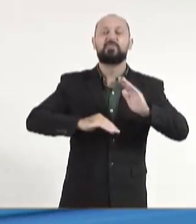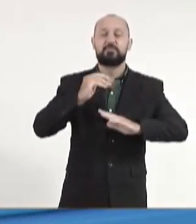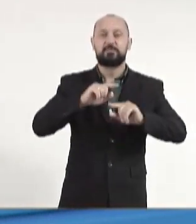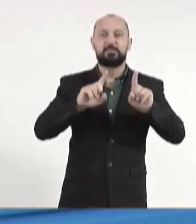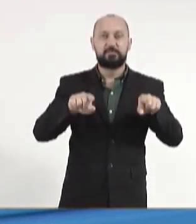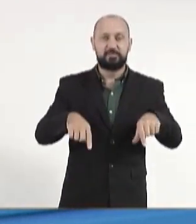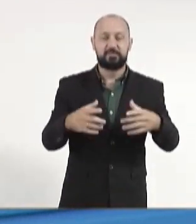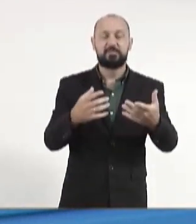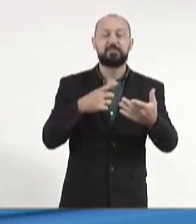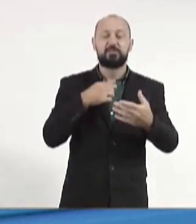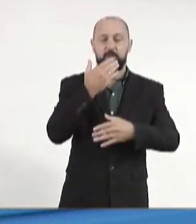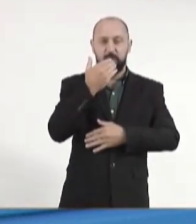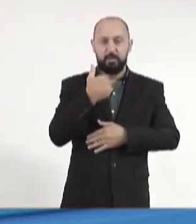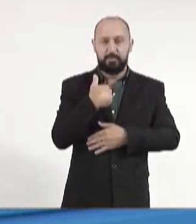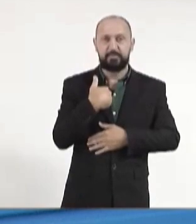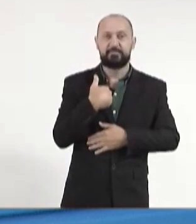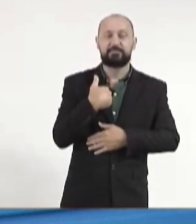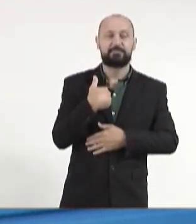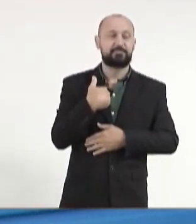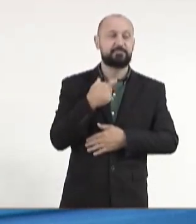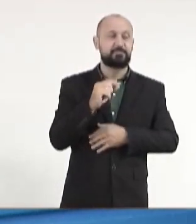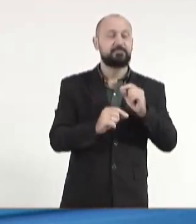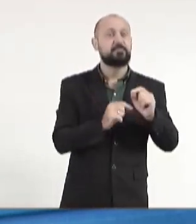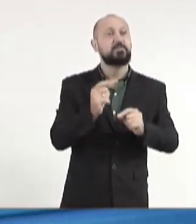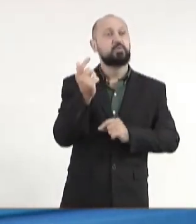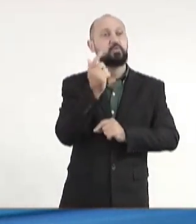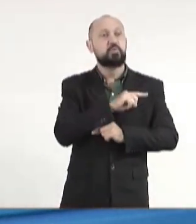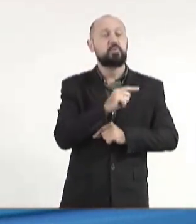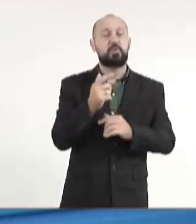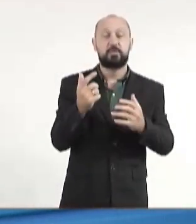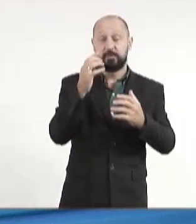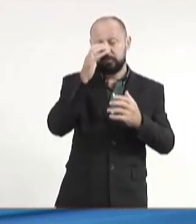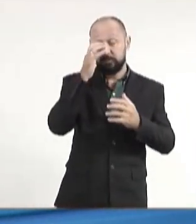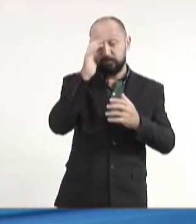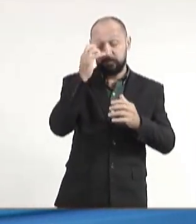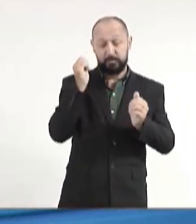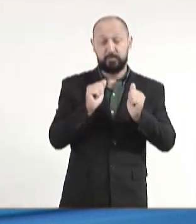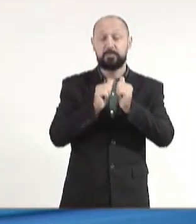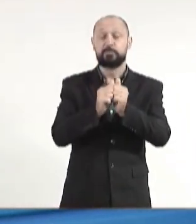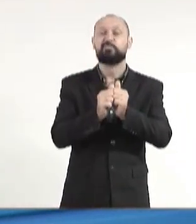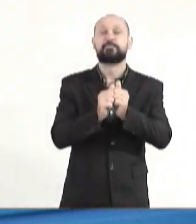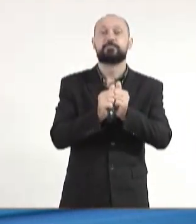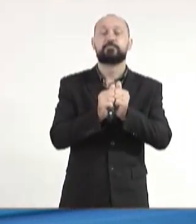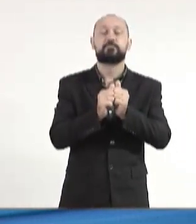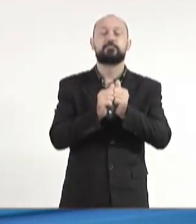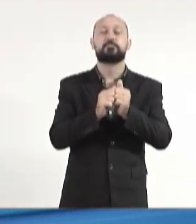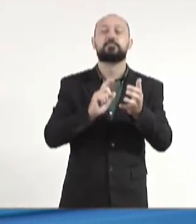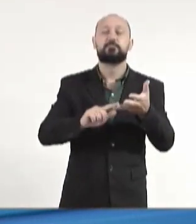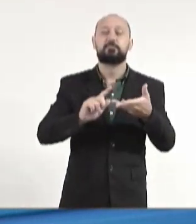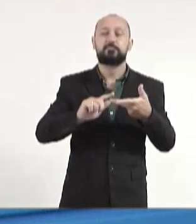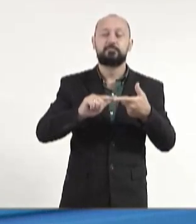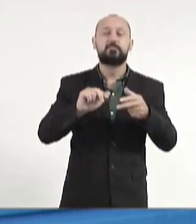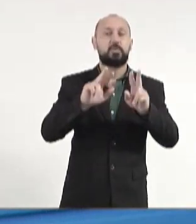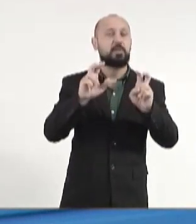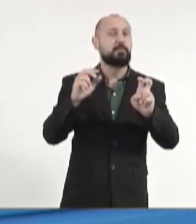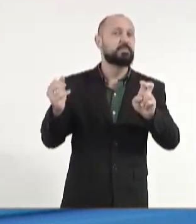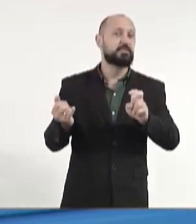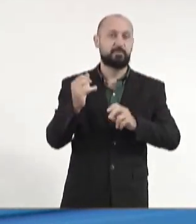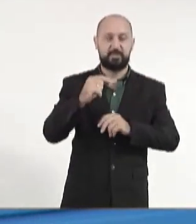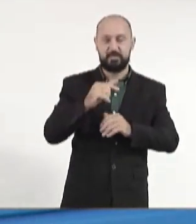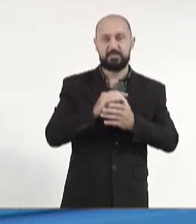Na sessão de hoje, o deputado Renato Câmara fez um pedido semelhante, mas da proposição pelo Poder Executivo, porque é só o